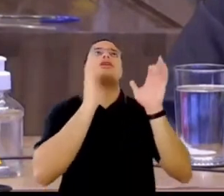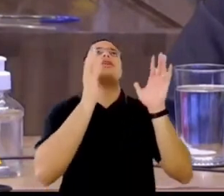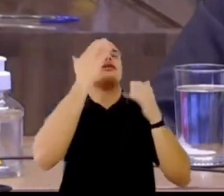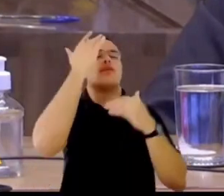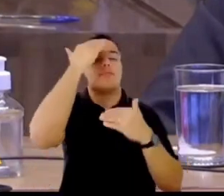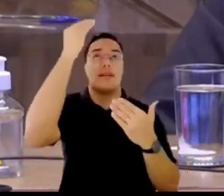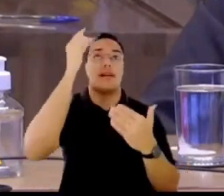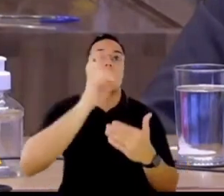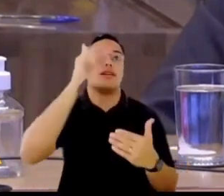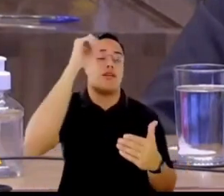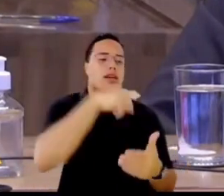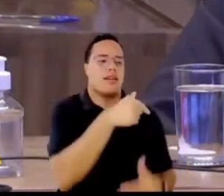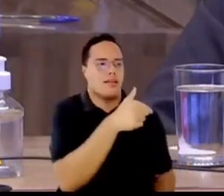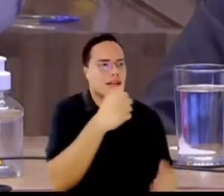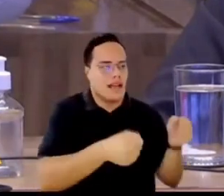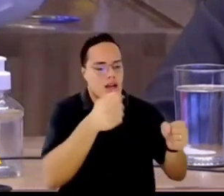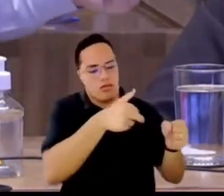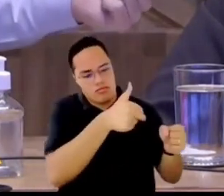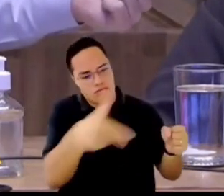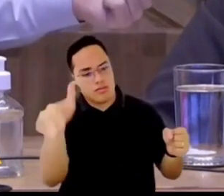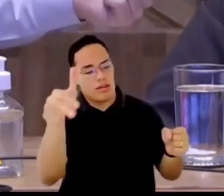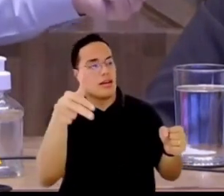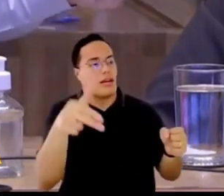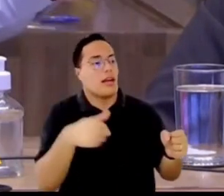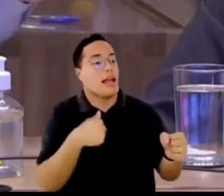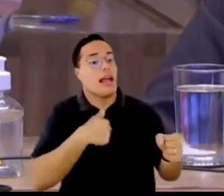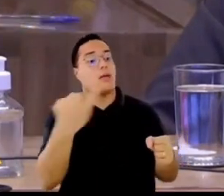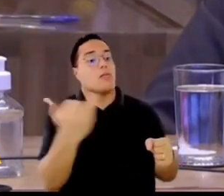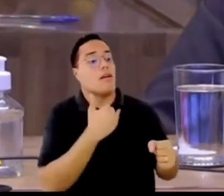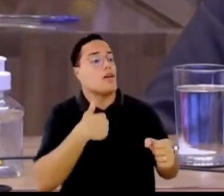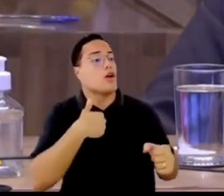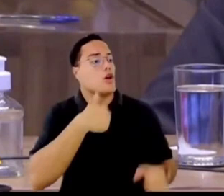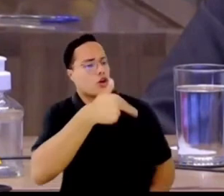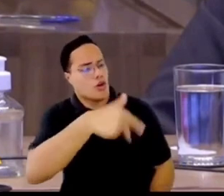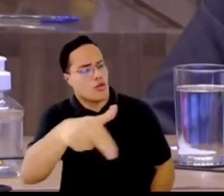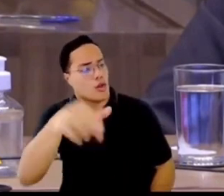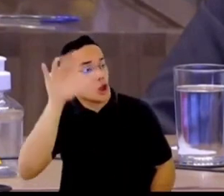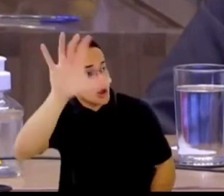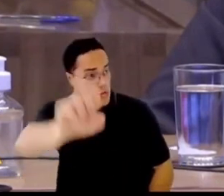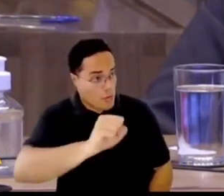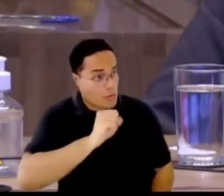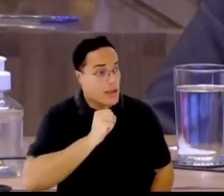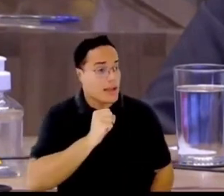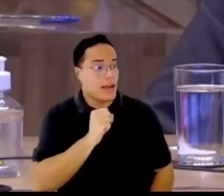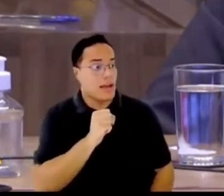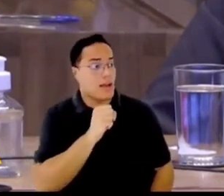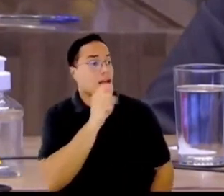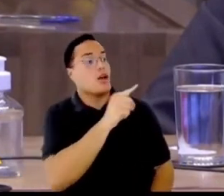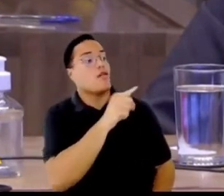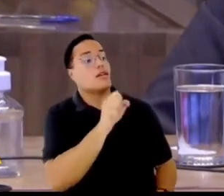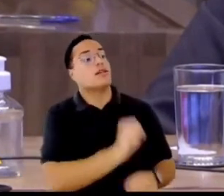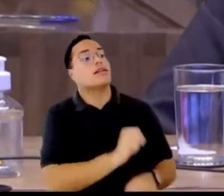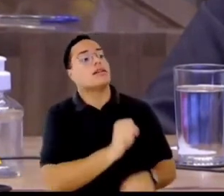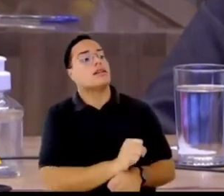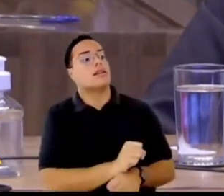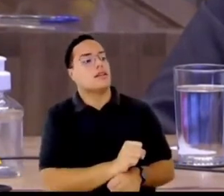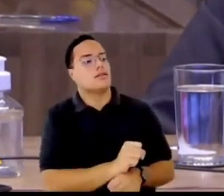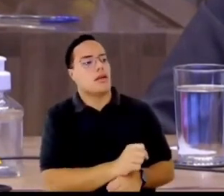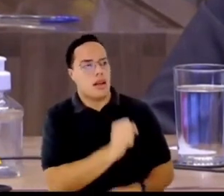veículo. Aí ele disse, eu vou descer, vou pegar de volta e você me espera. Eu disse,